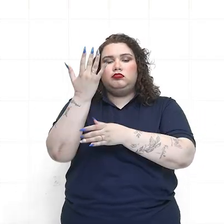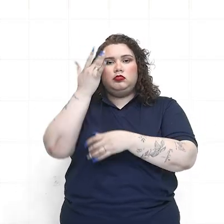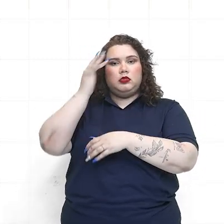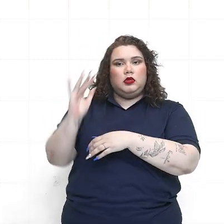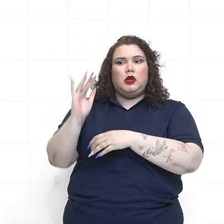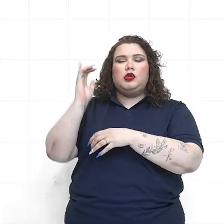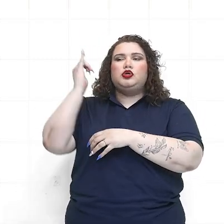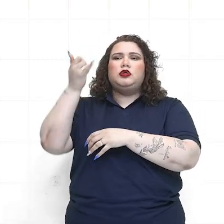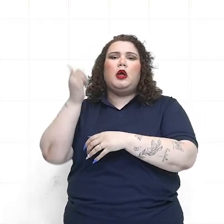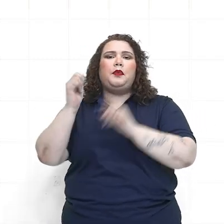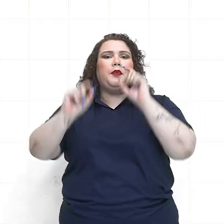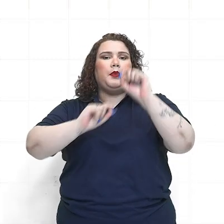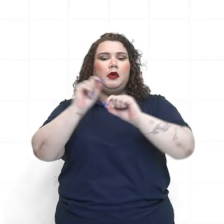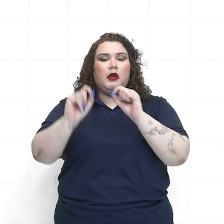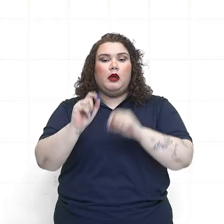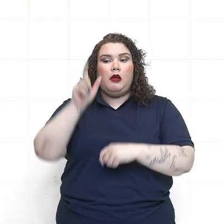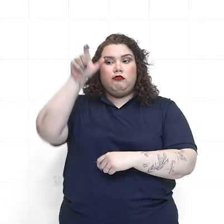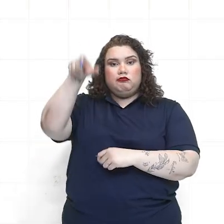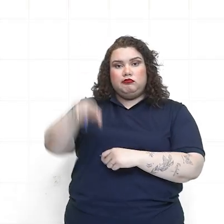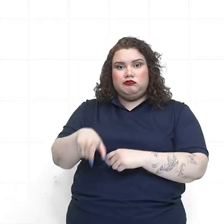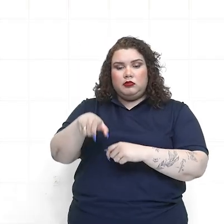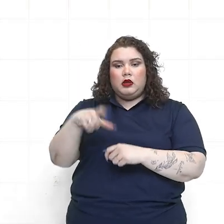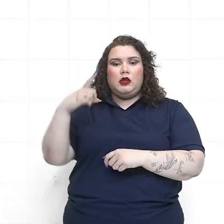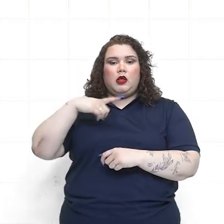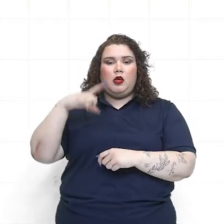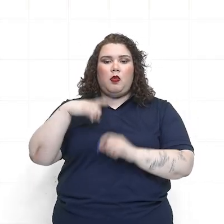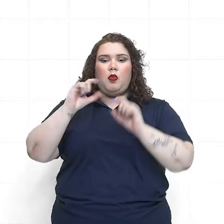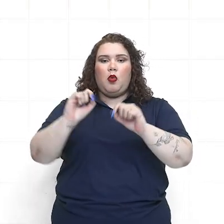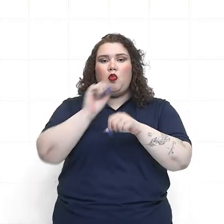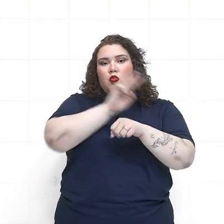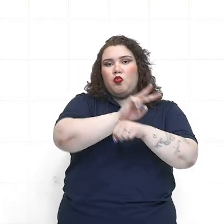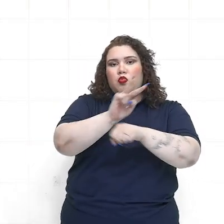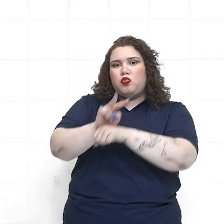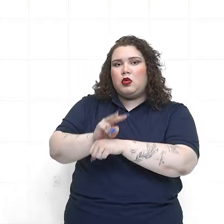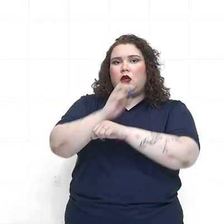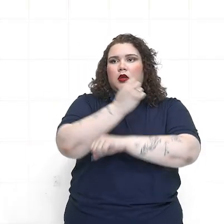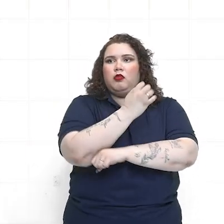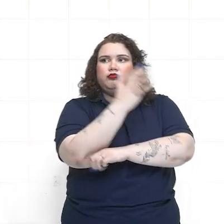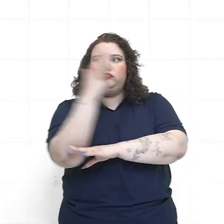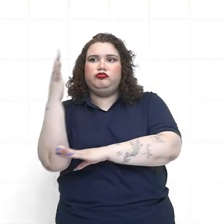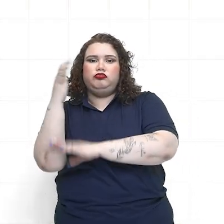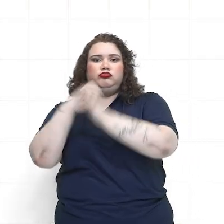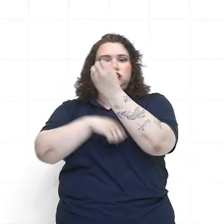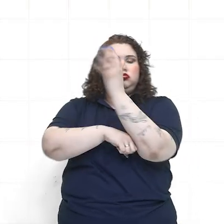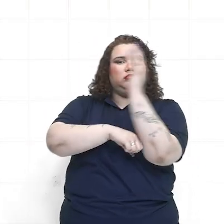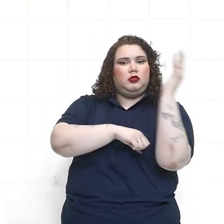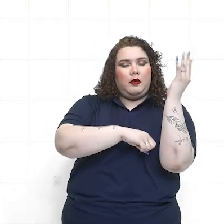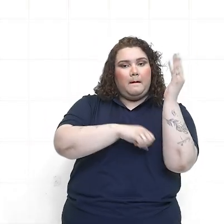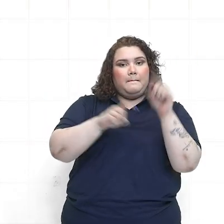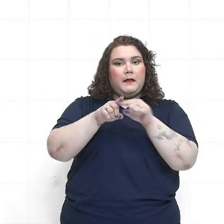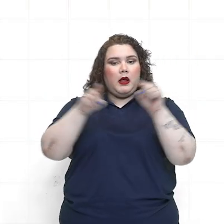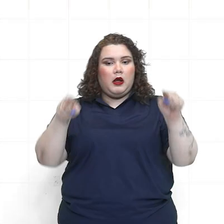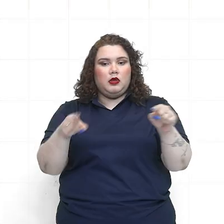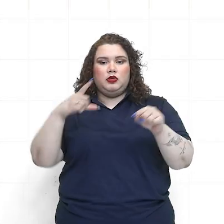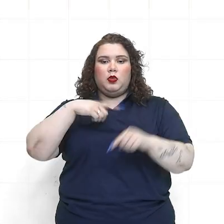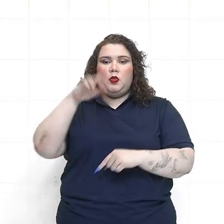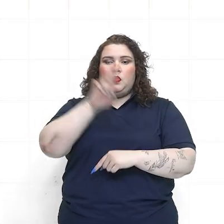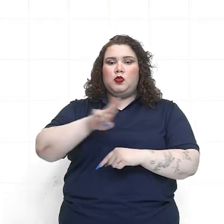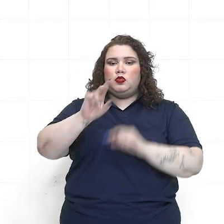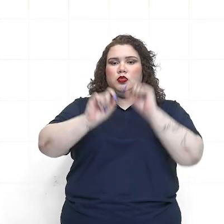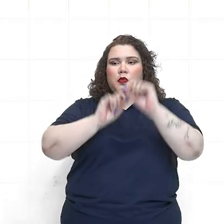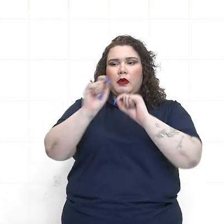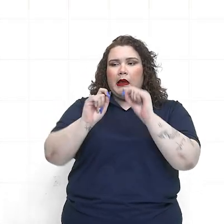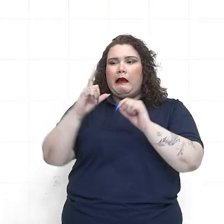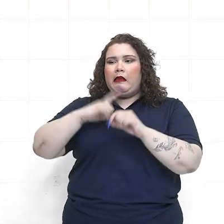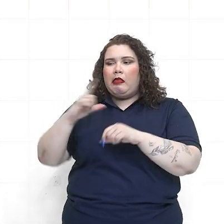aí sobre a criatura que tem a função de proteger a floresta. Para tanto, recorre a armadilhas e